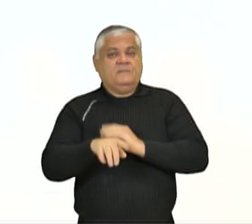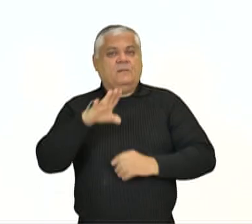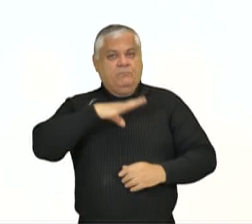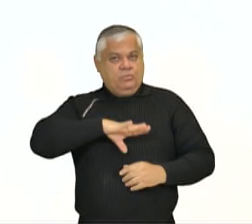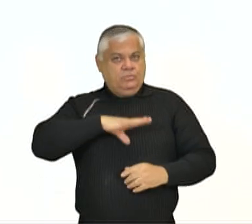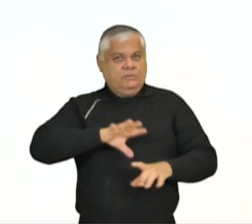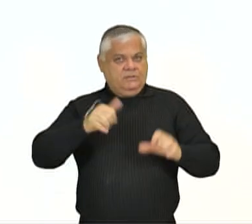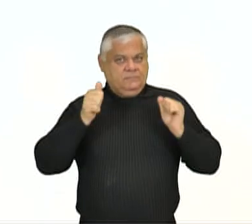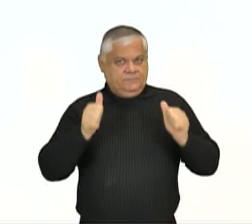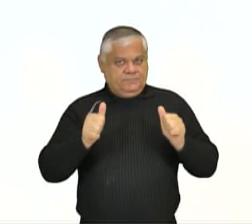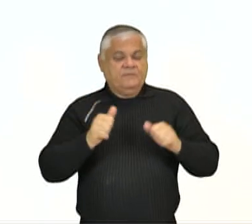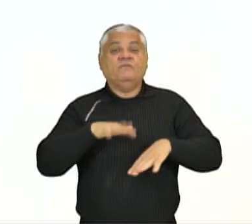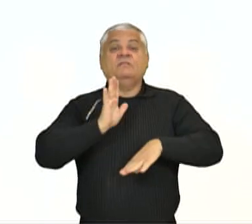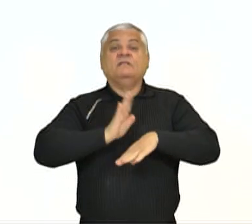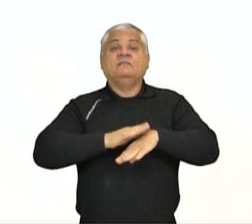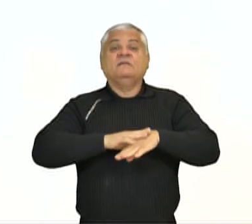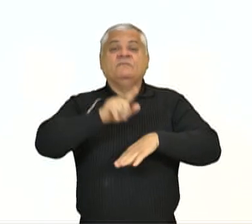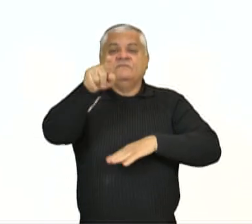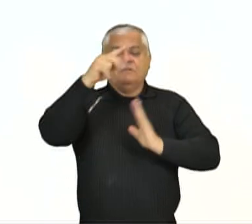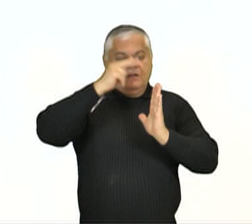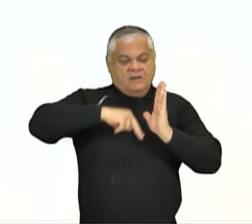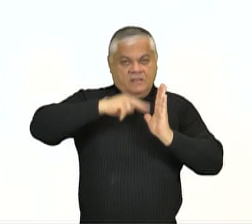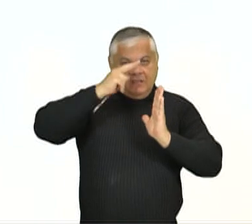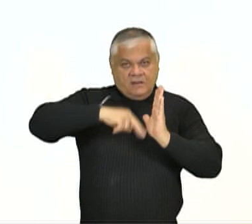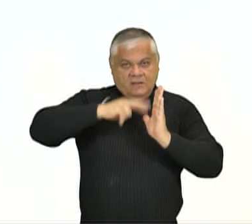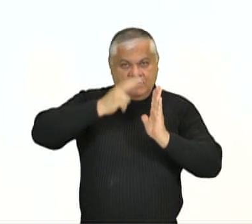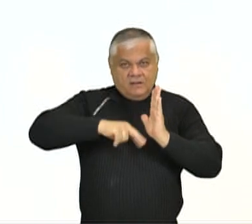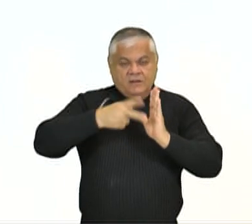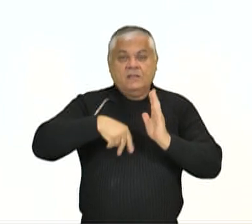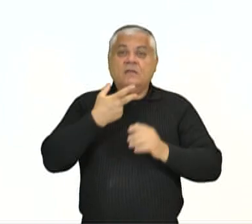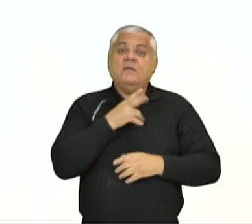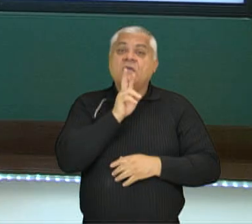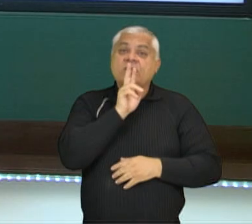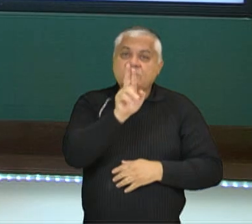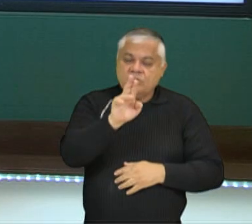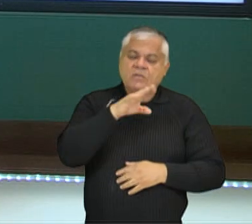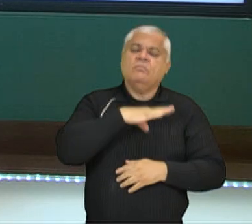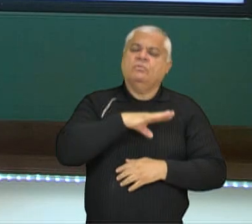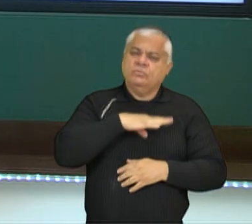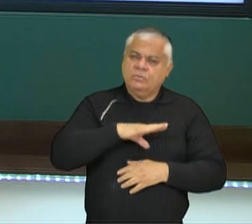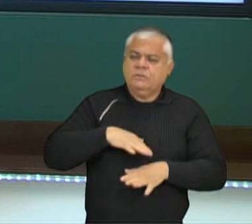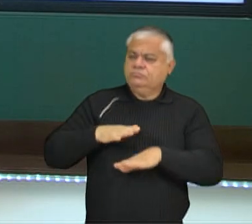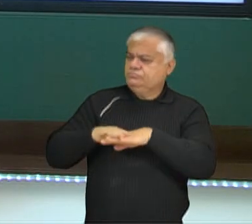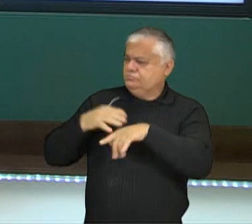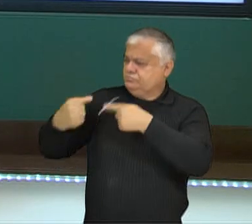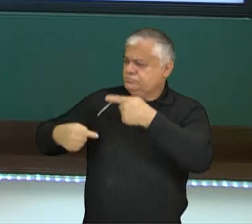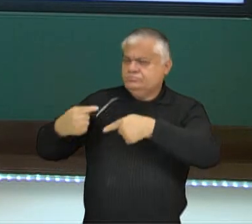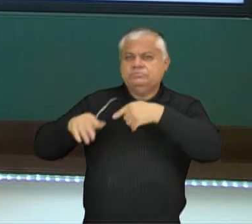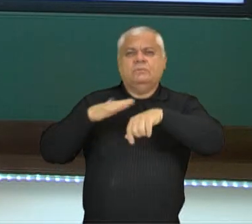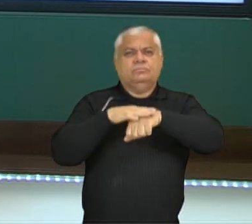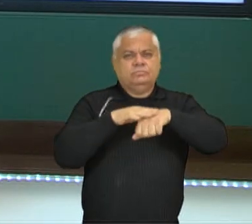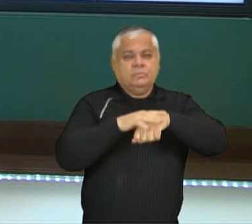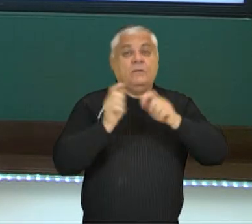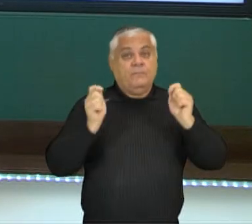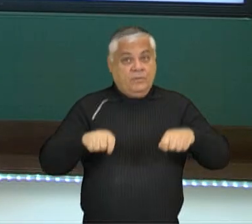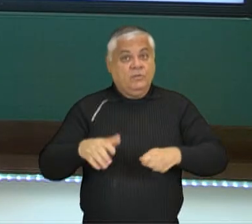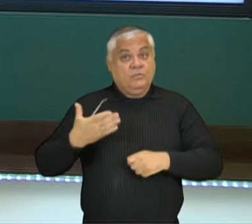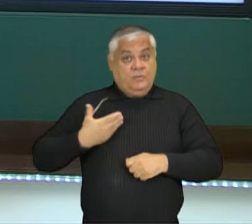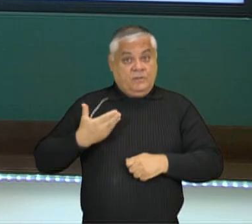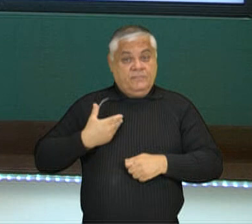português mesmo. Eu vou dar um tempinho para vocês. Está em português, pode responder em português, discutir, caso você esteja com alguém